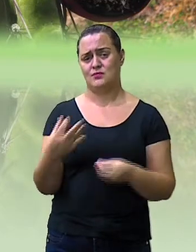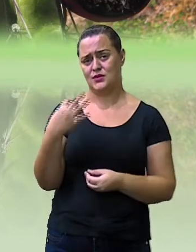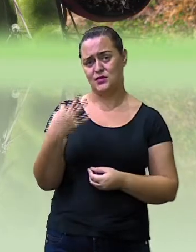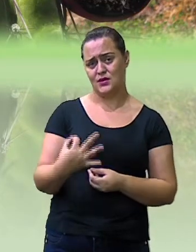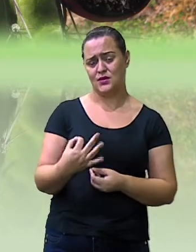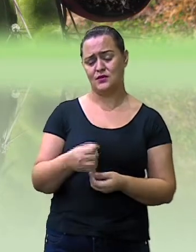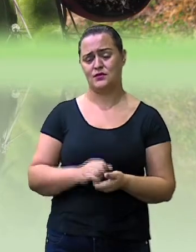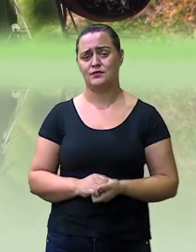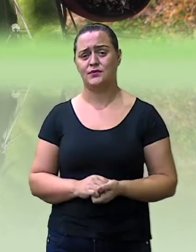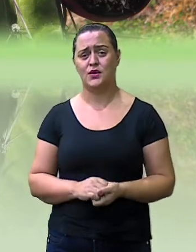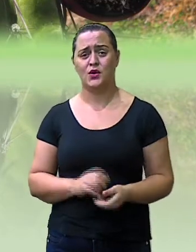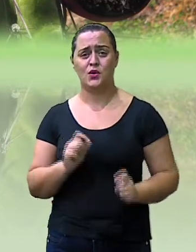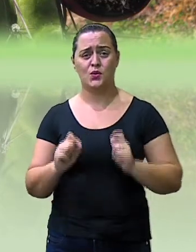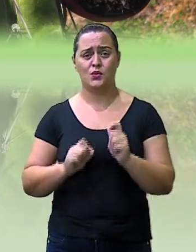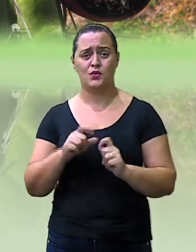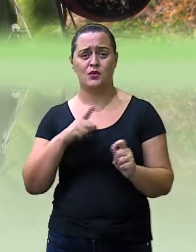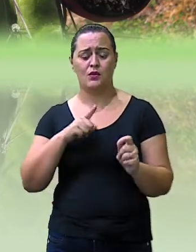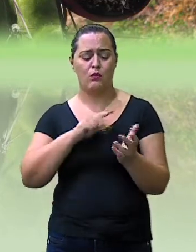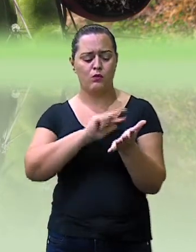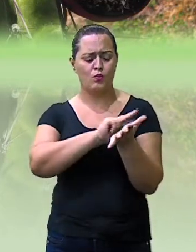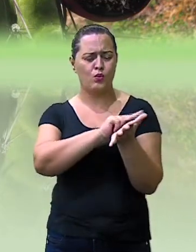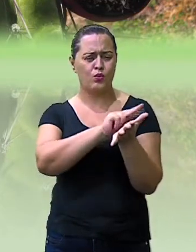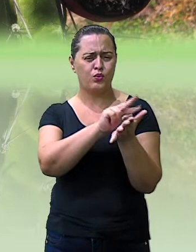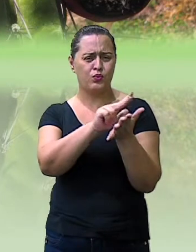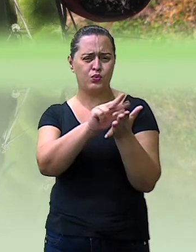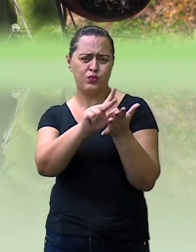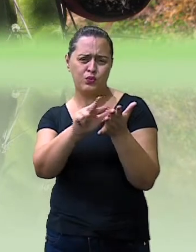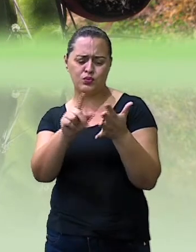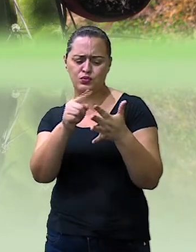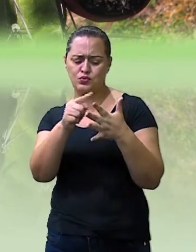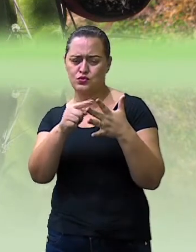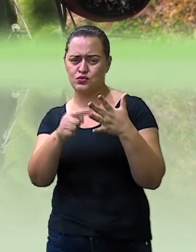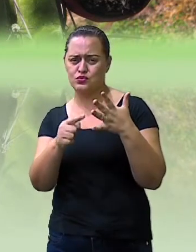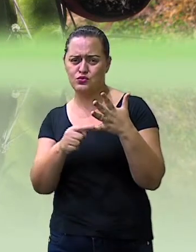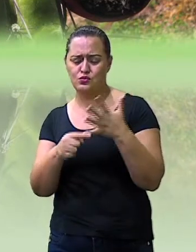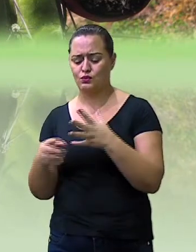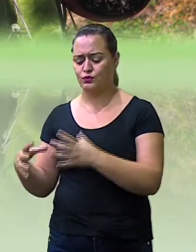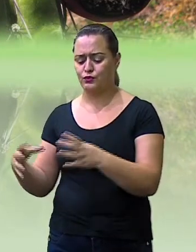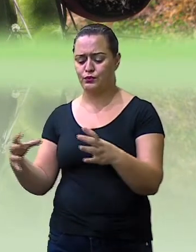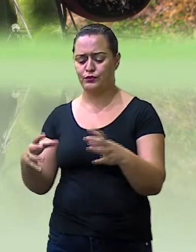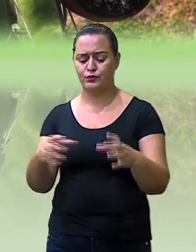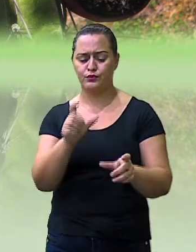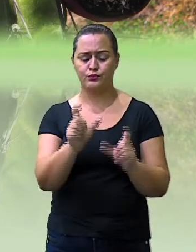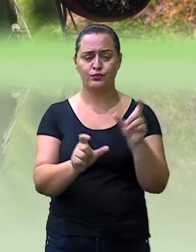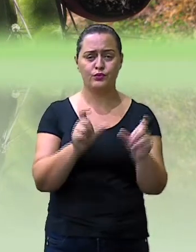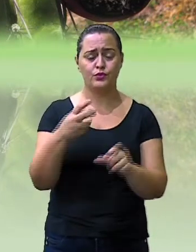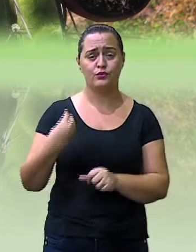A diversidade de espécies, sendo que um desses